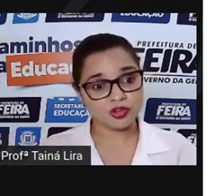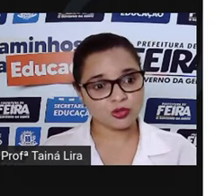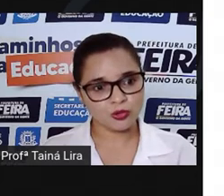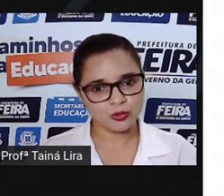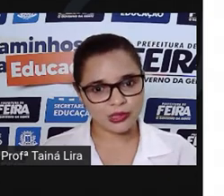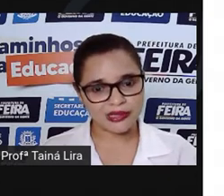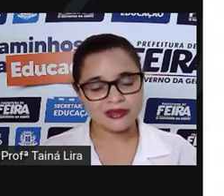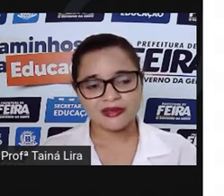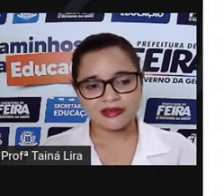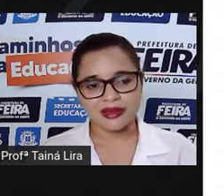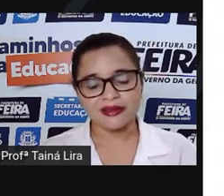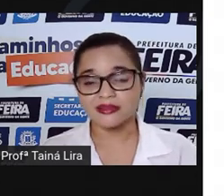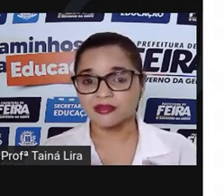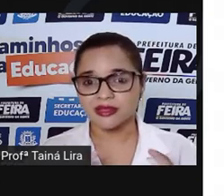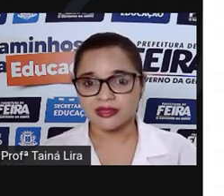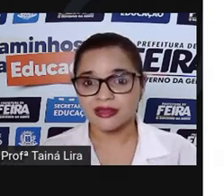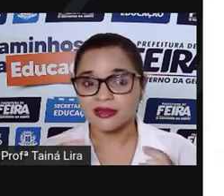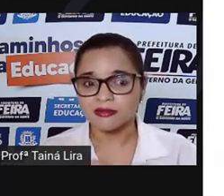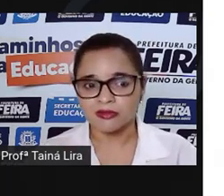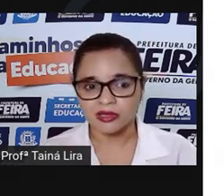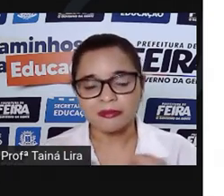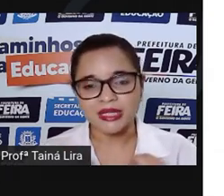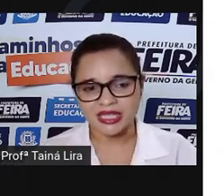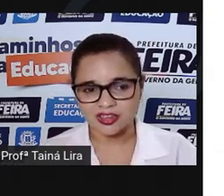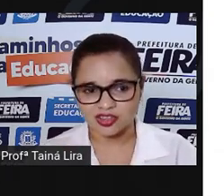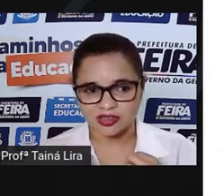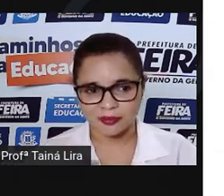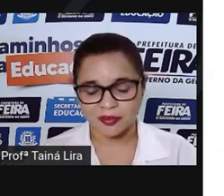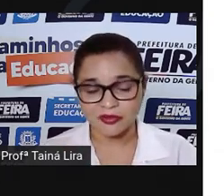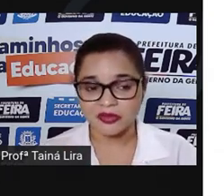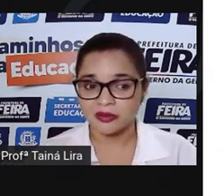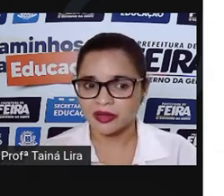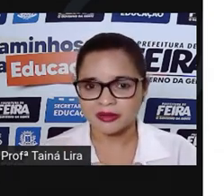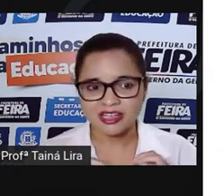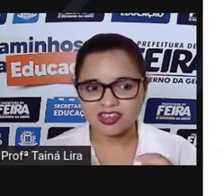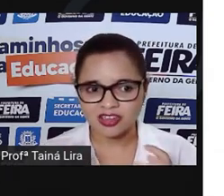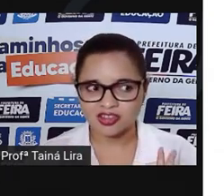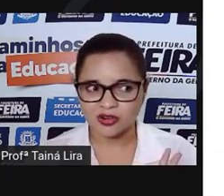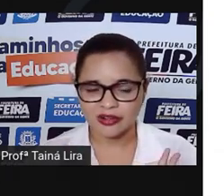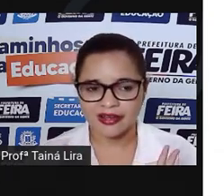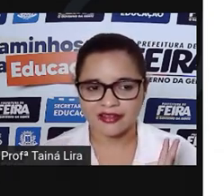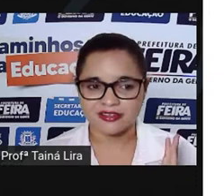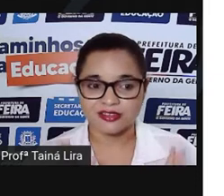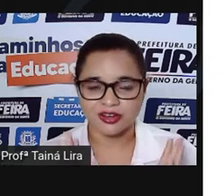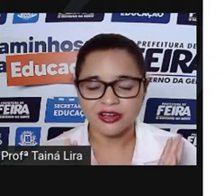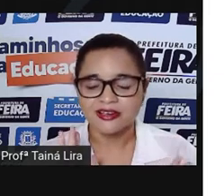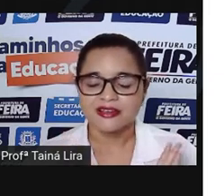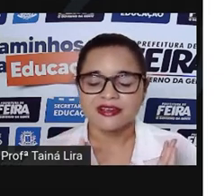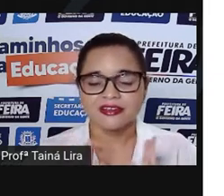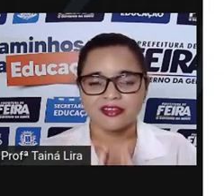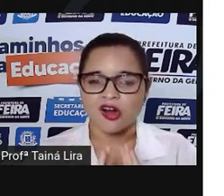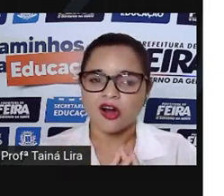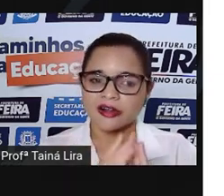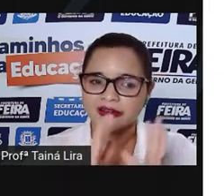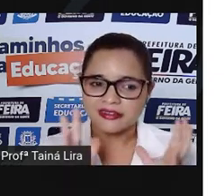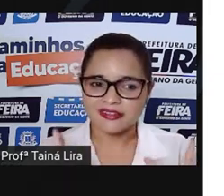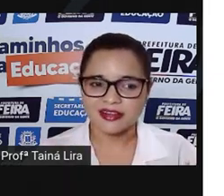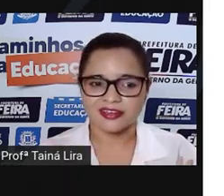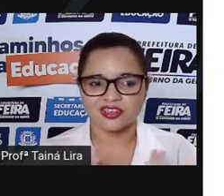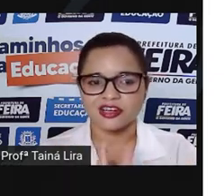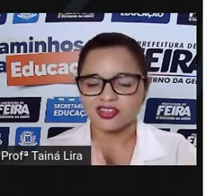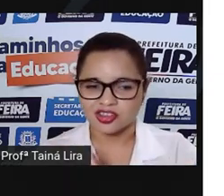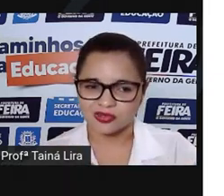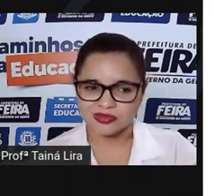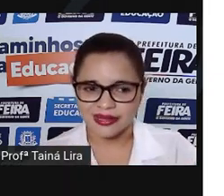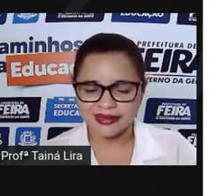da postura, tá? Então tem que ter um limite, tá bom? Não é deixar de jogar, é só organizar